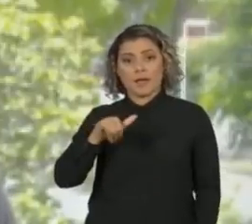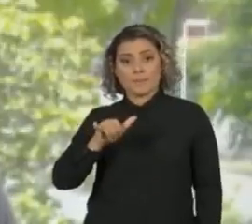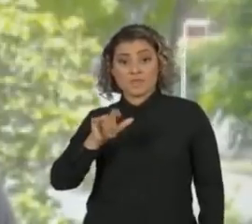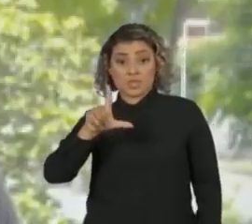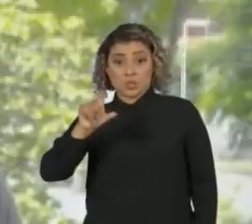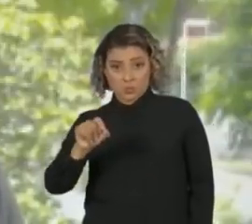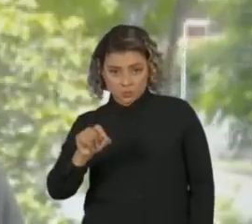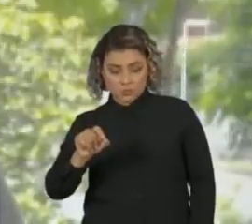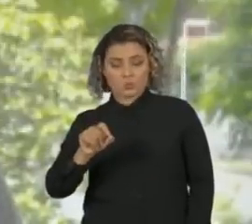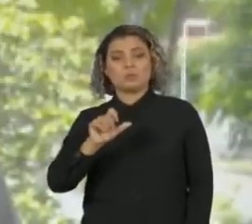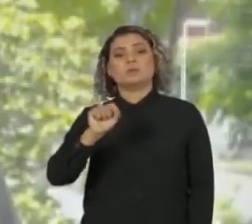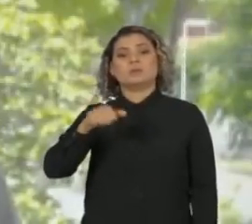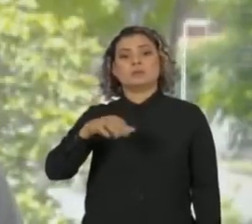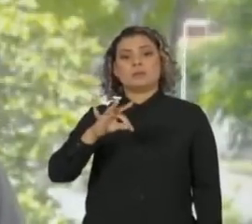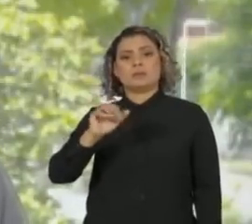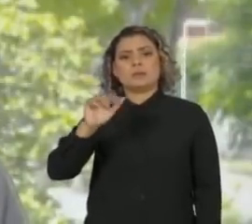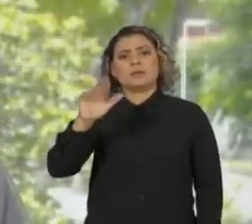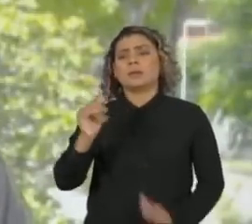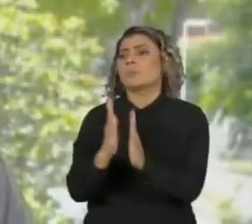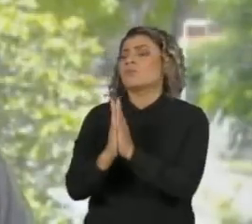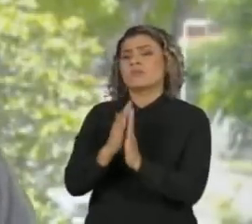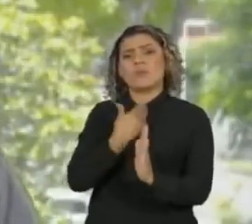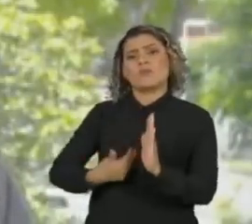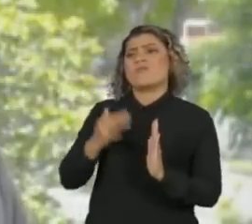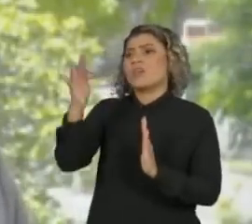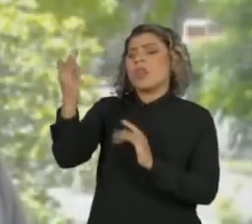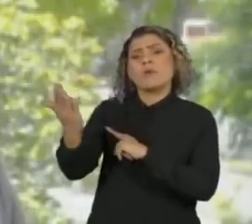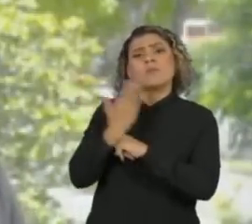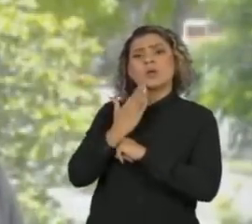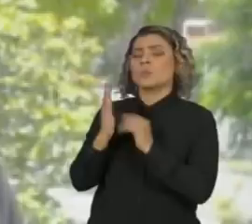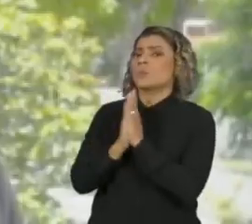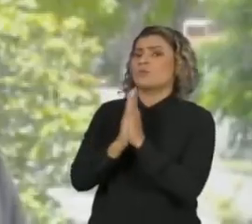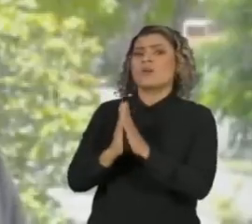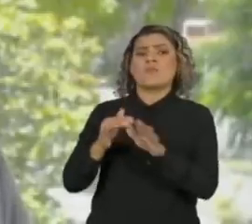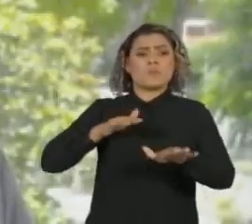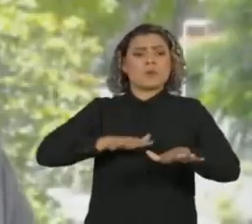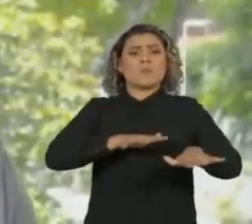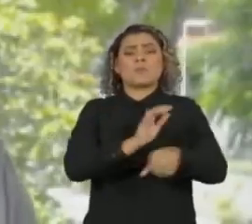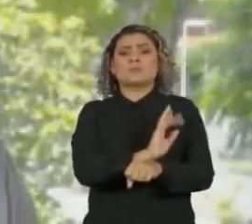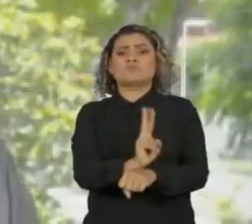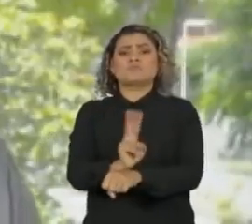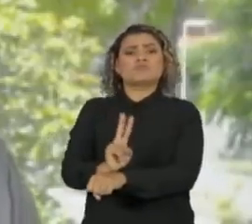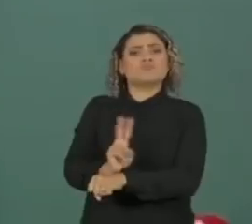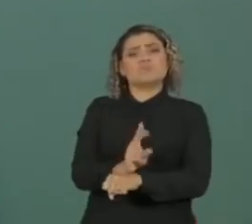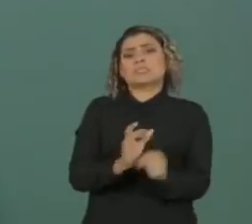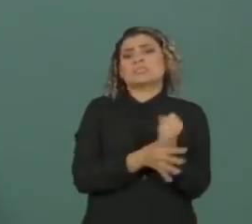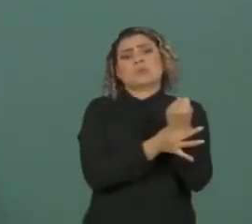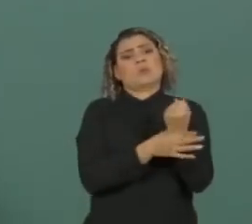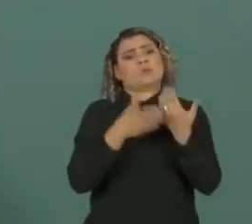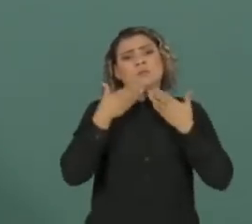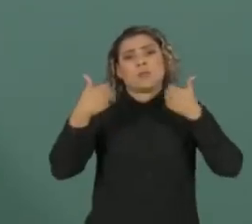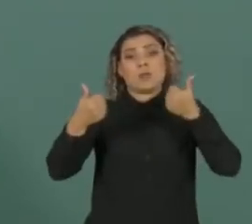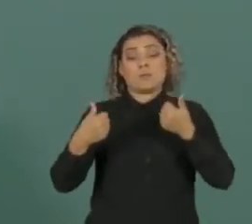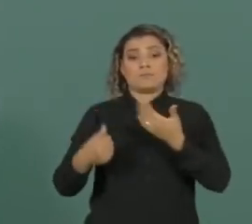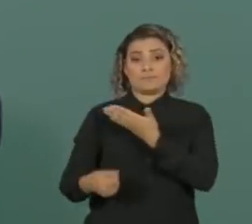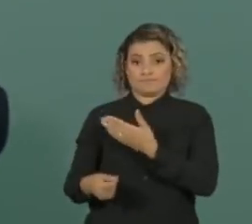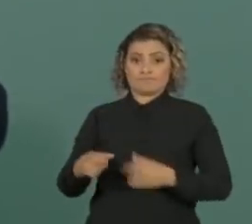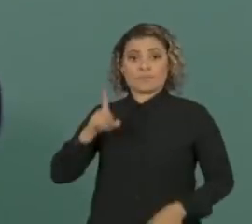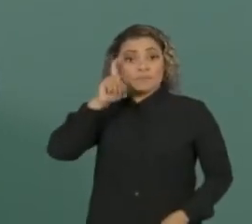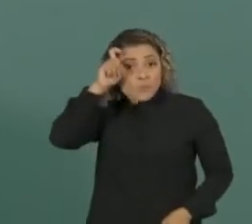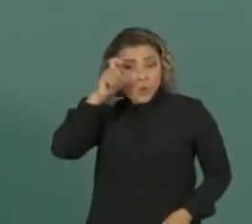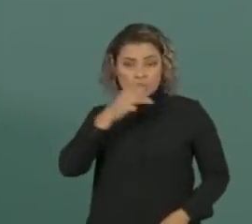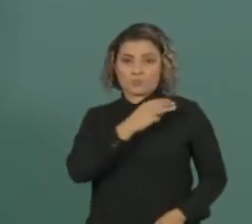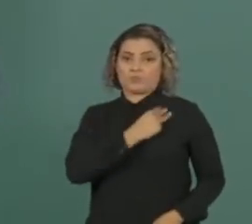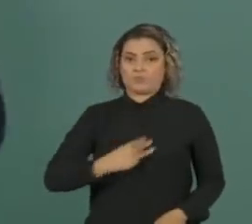pediu ajuda do governo federal para reforçar a segurança nas cidades durante os protestos. O ministro da Justiça